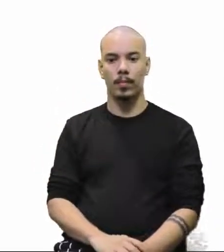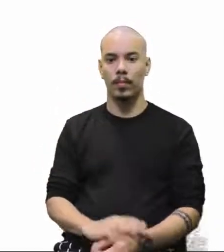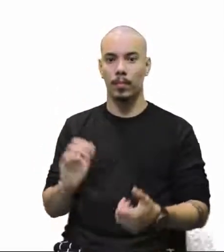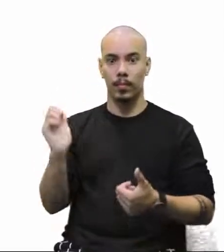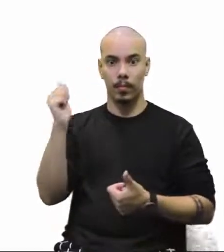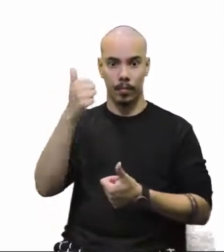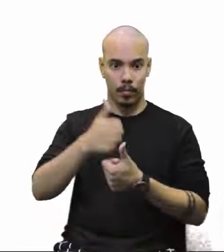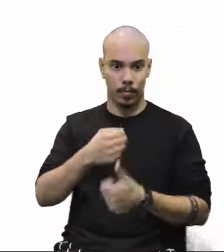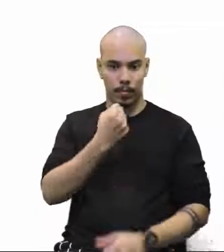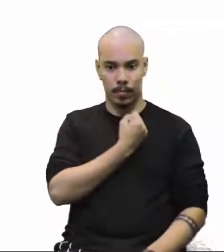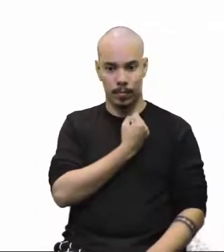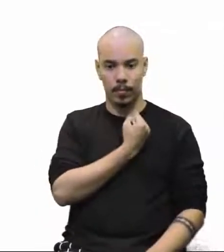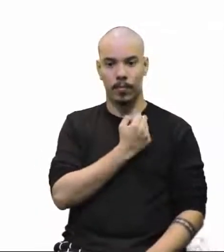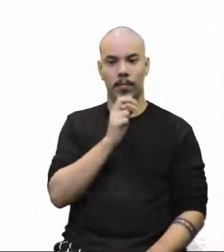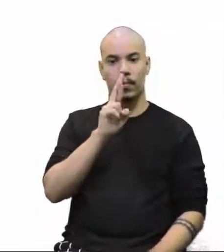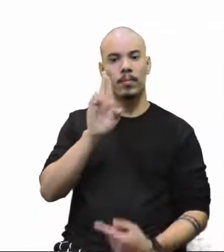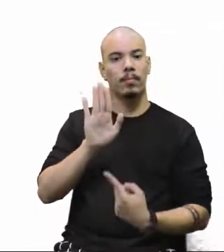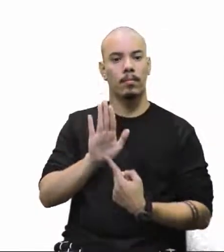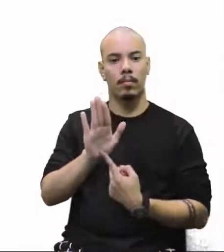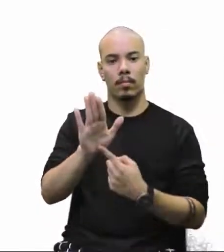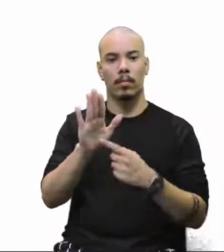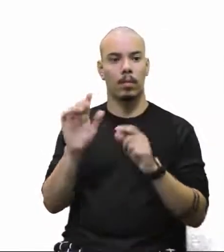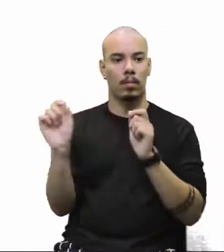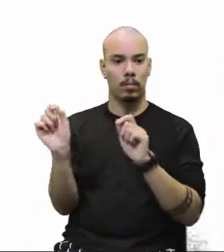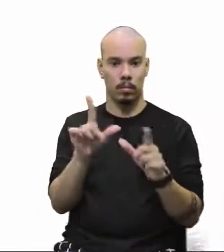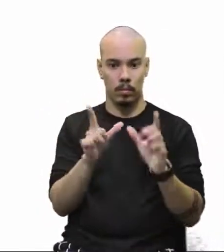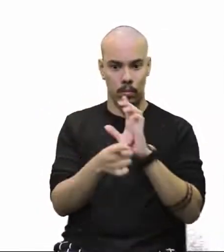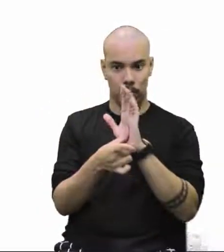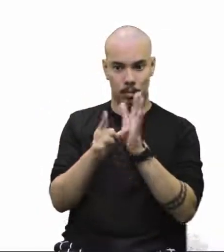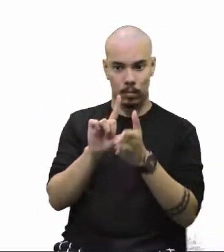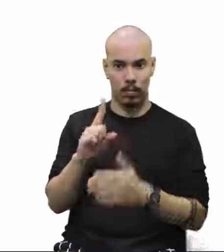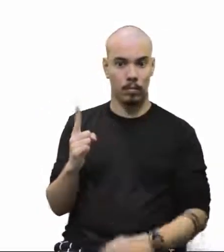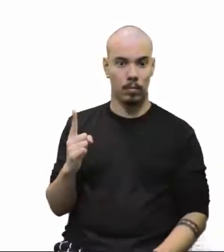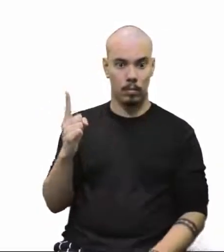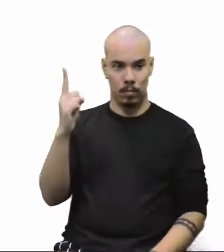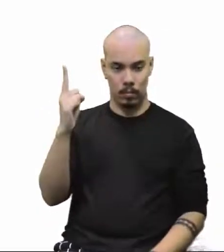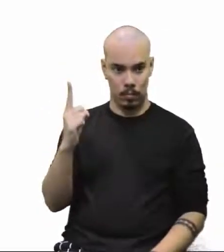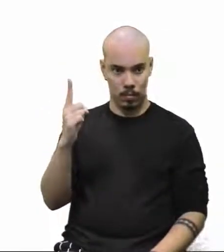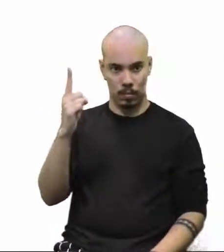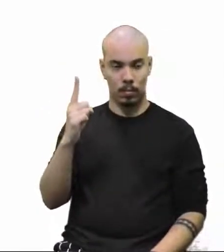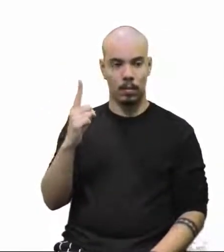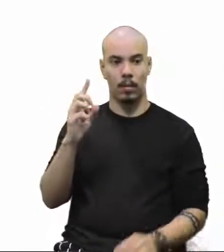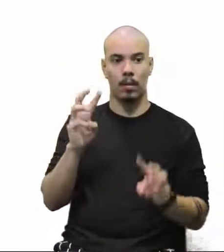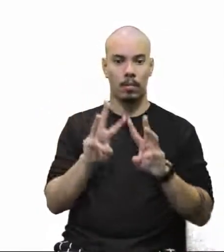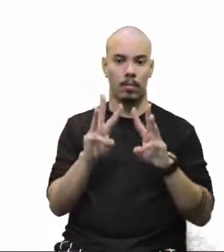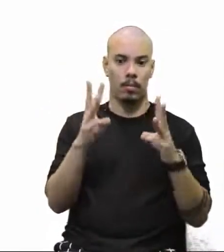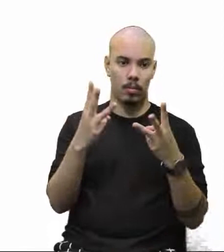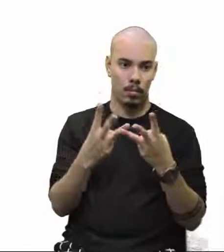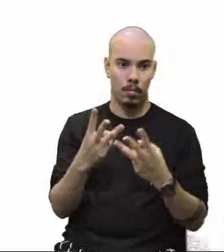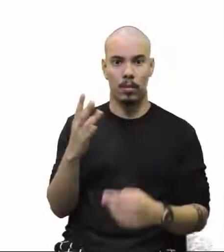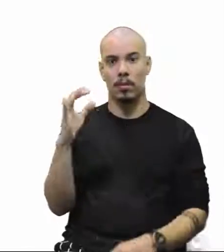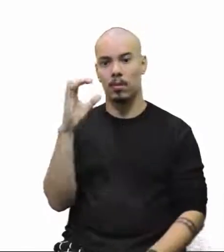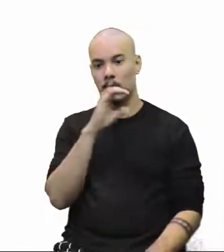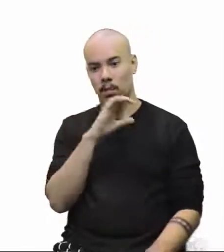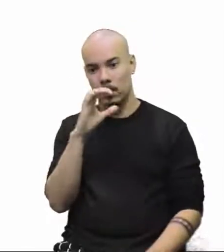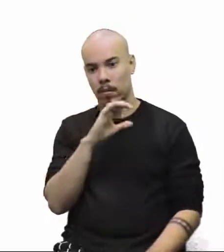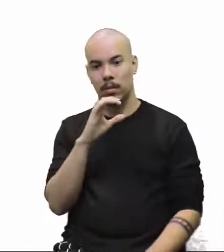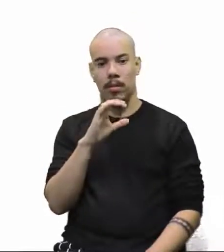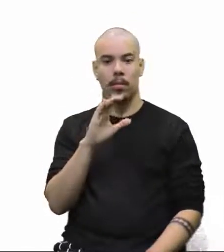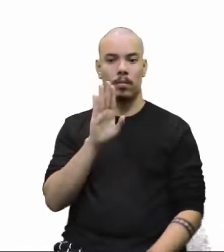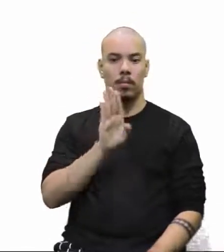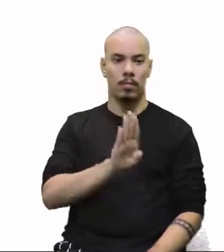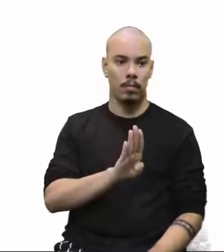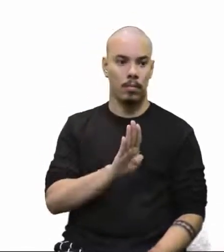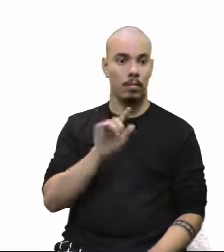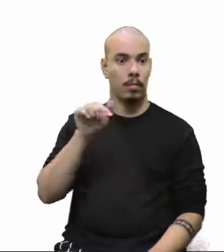Substituindo o valor de R, que foi mostrado no slide anterior, né? Que é este valor aqui, massa, velocidade, campo e carga,